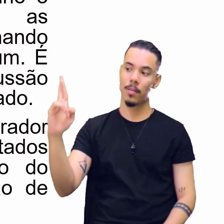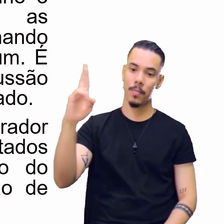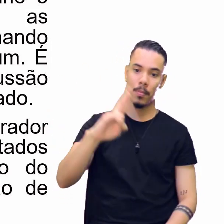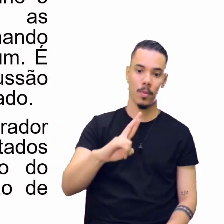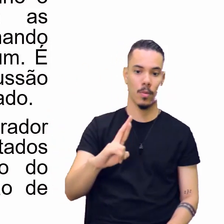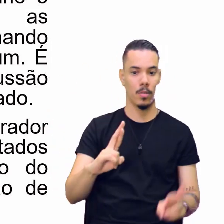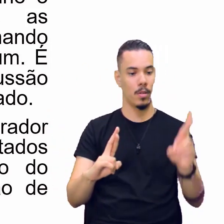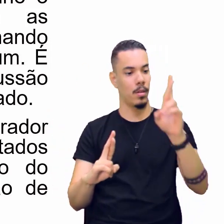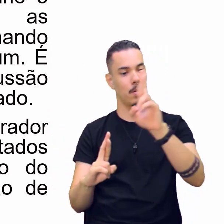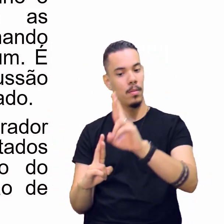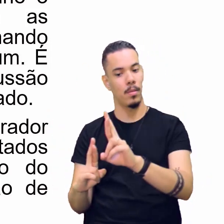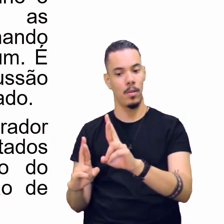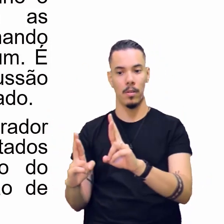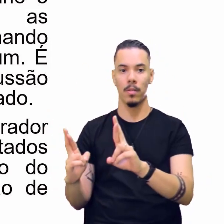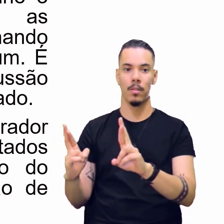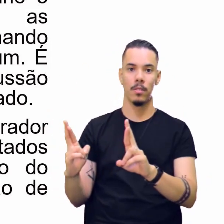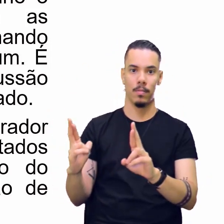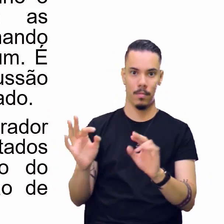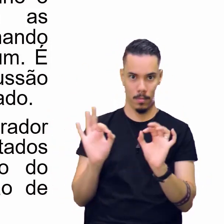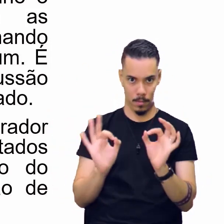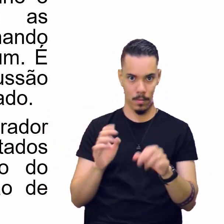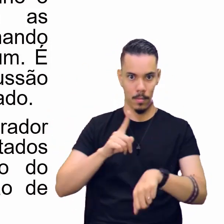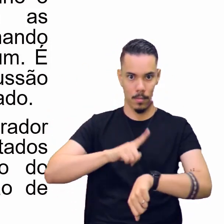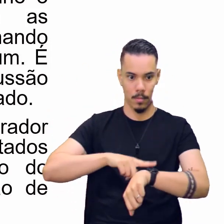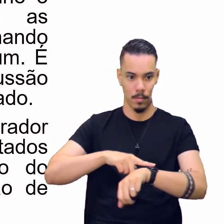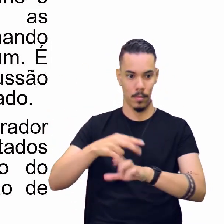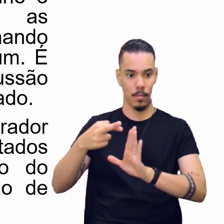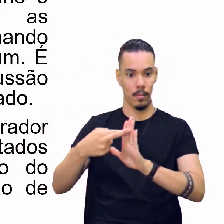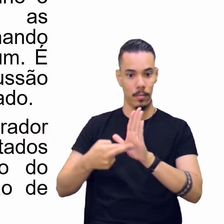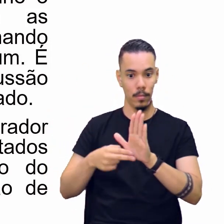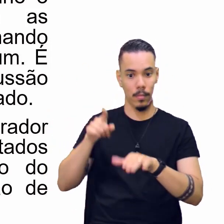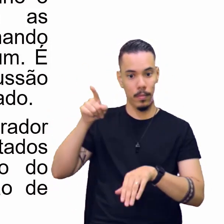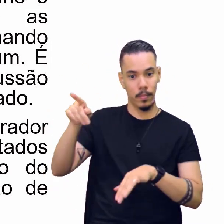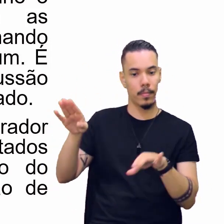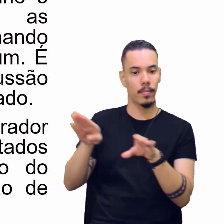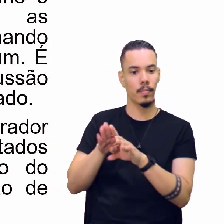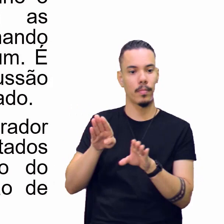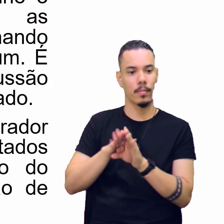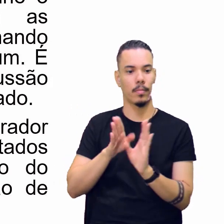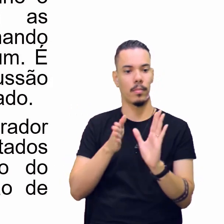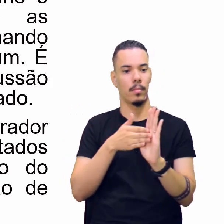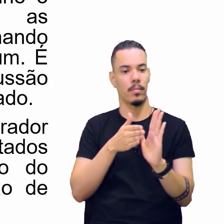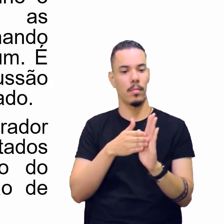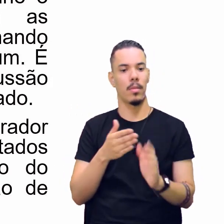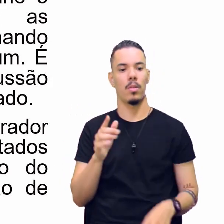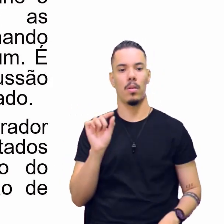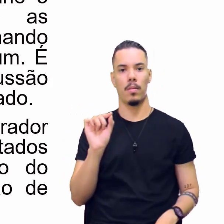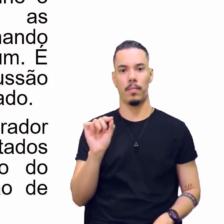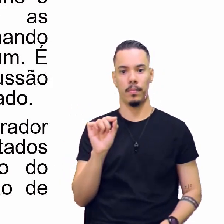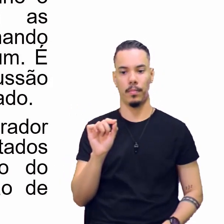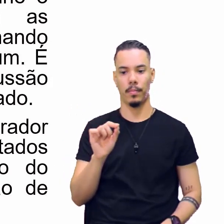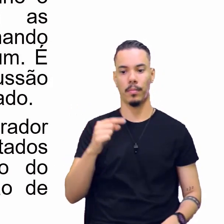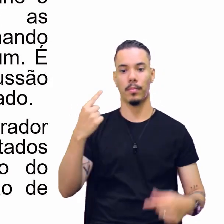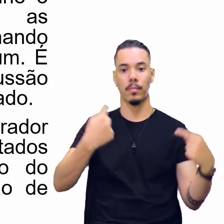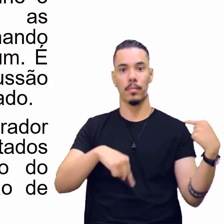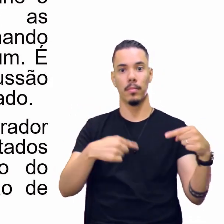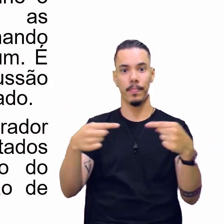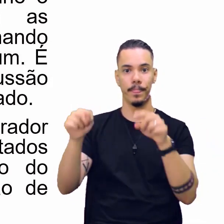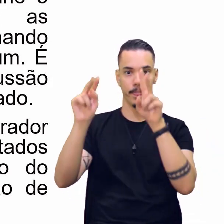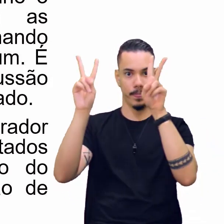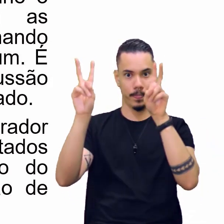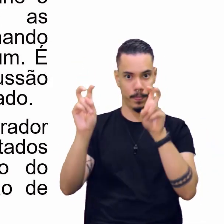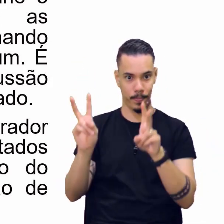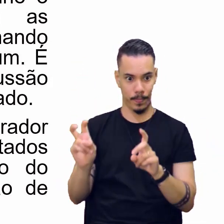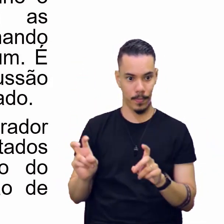um. É ele também que procura manter a discussão dentro do tema e dos